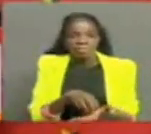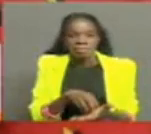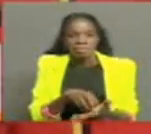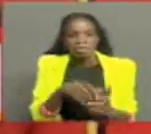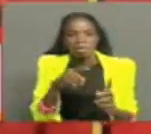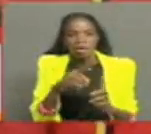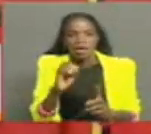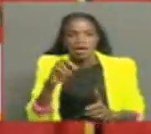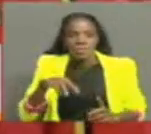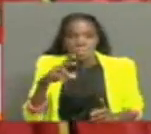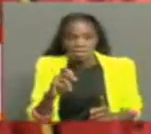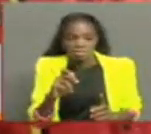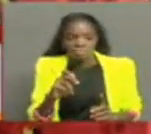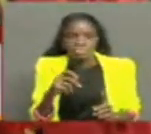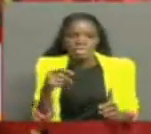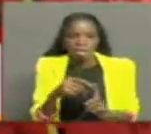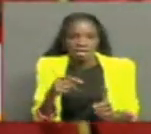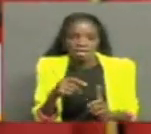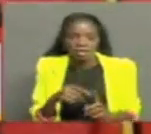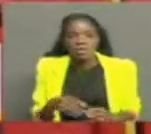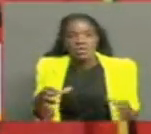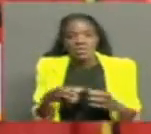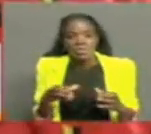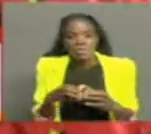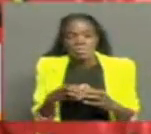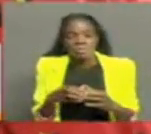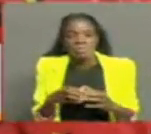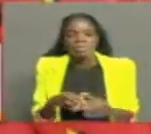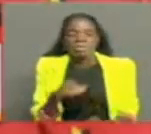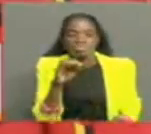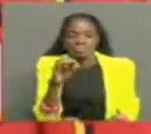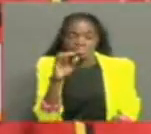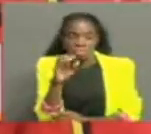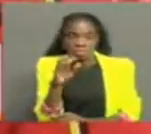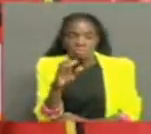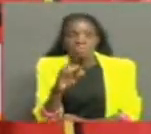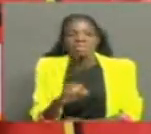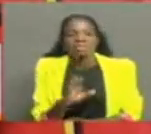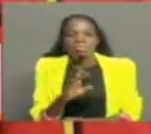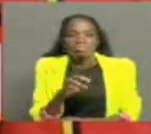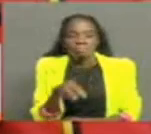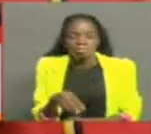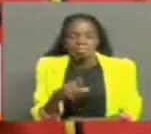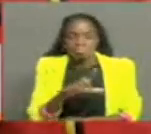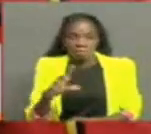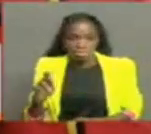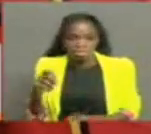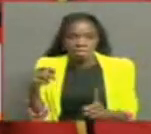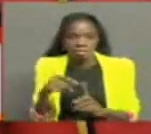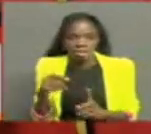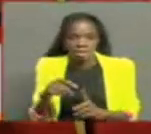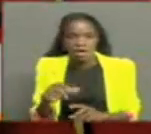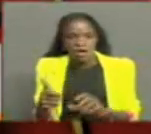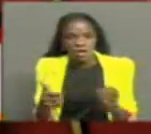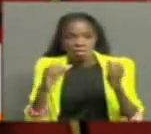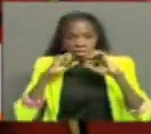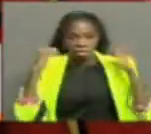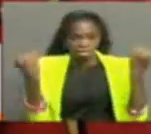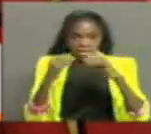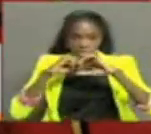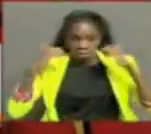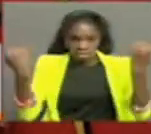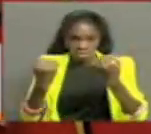a OMA, o Comitê Provincial e a JMPLA, associado a alguns empresários e